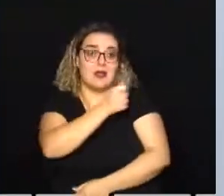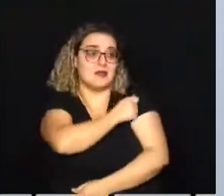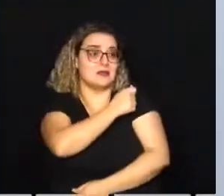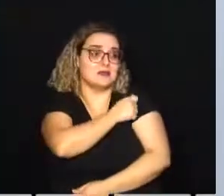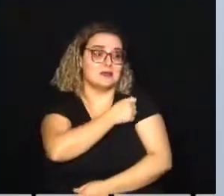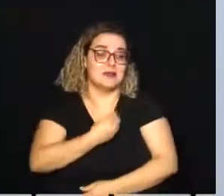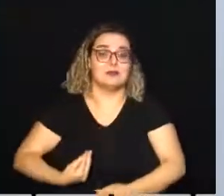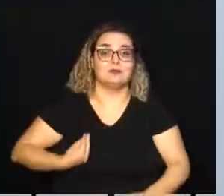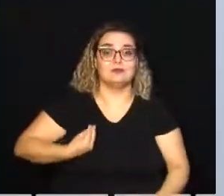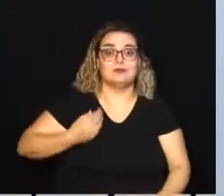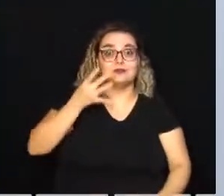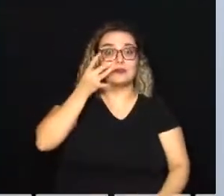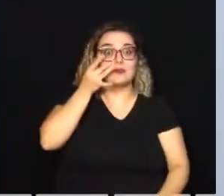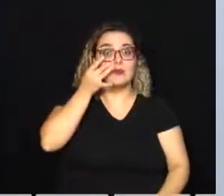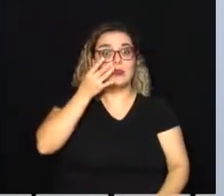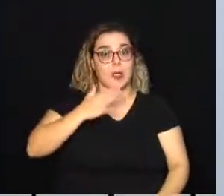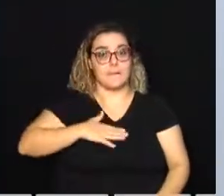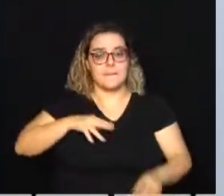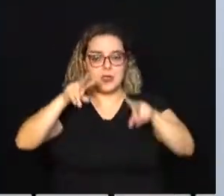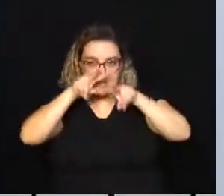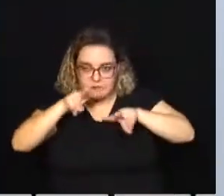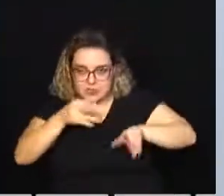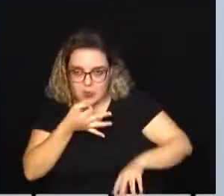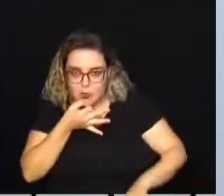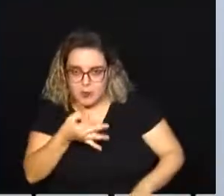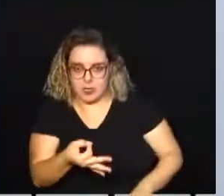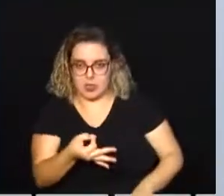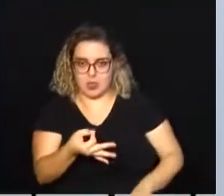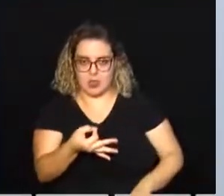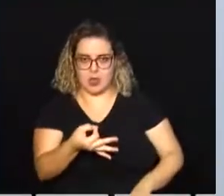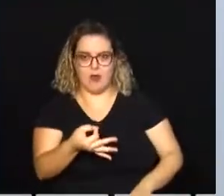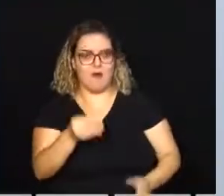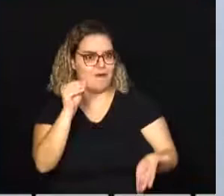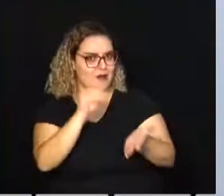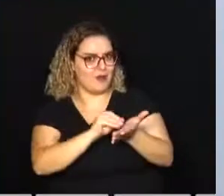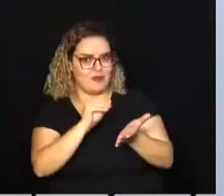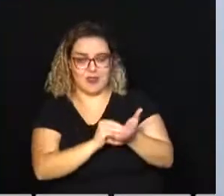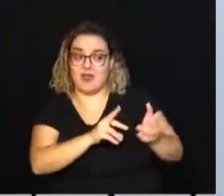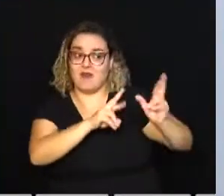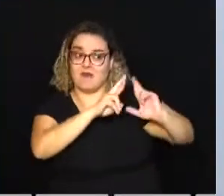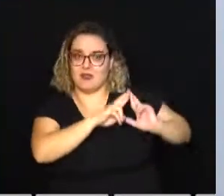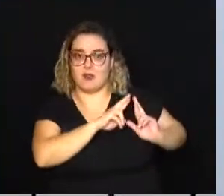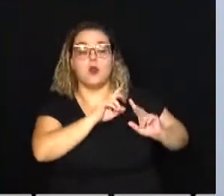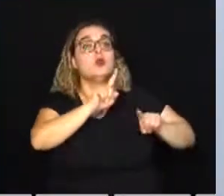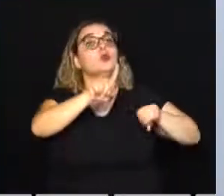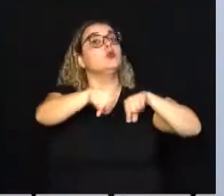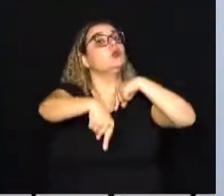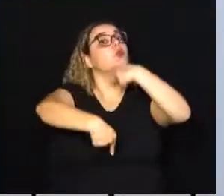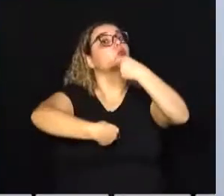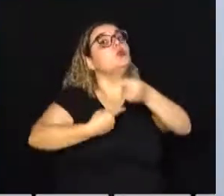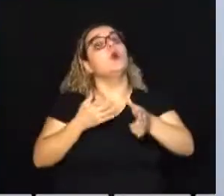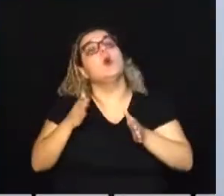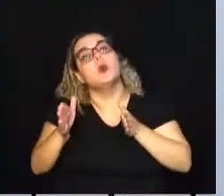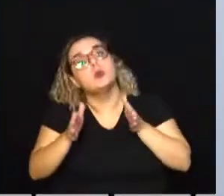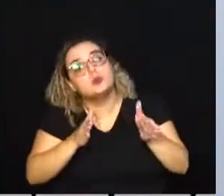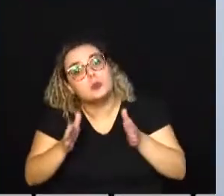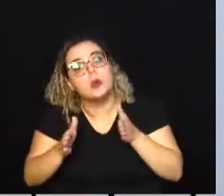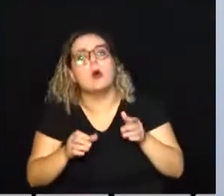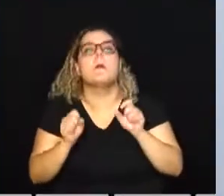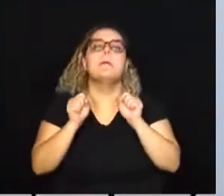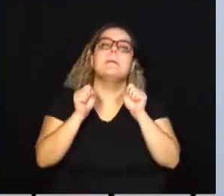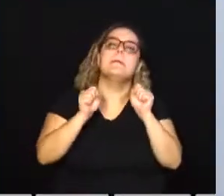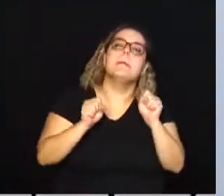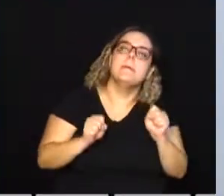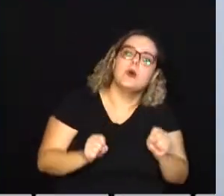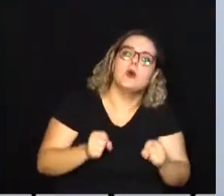minha visão, de uma irresponsabilidade nesse momento. Num outro momento, a gente pode até discutir, porque a gente